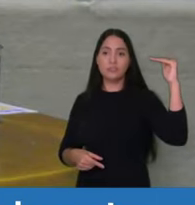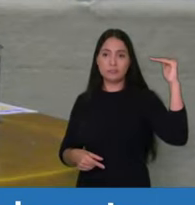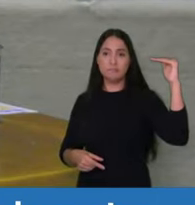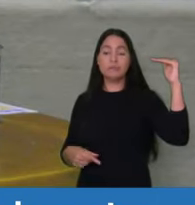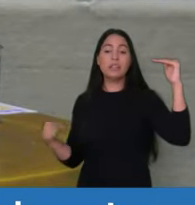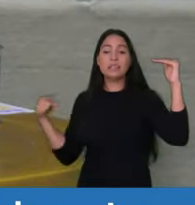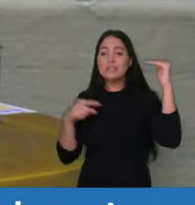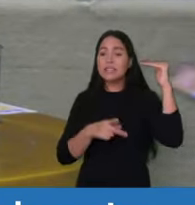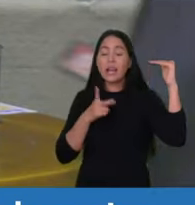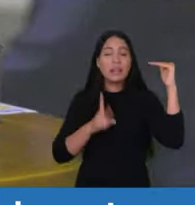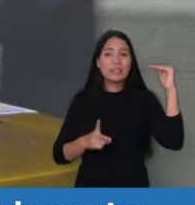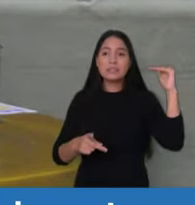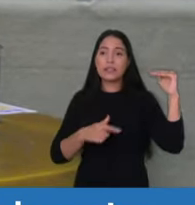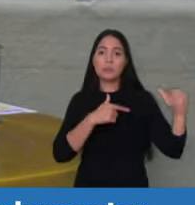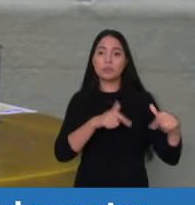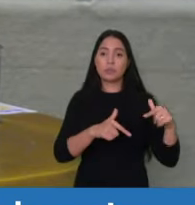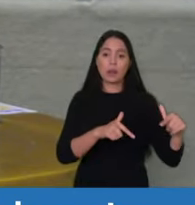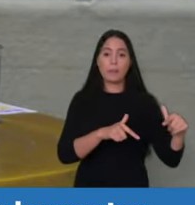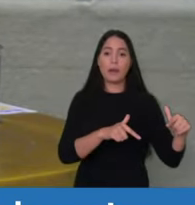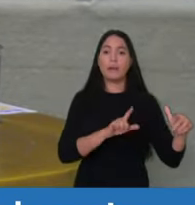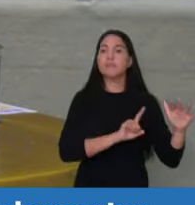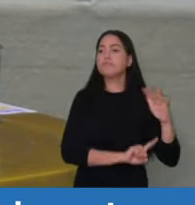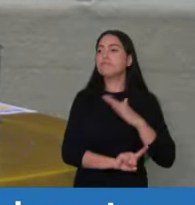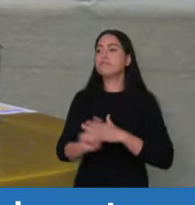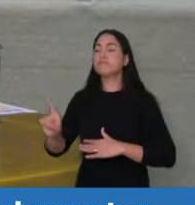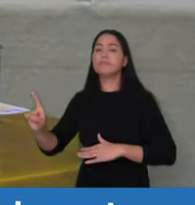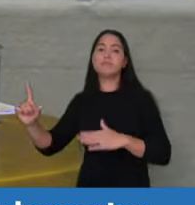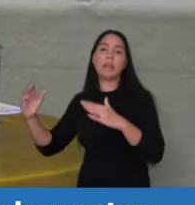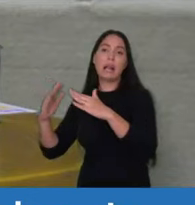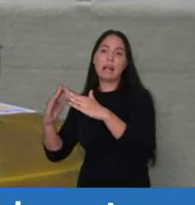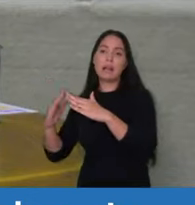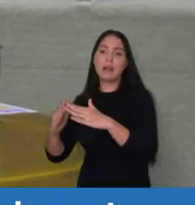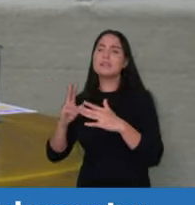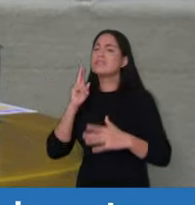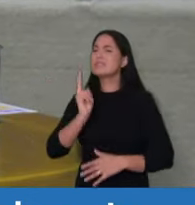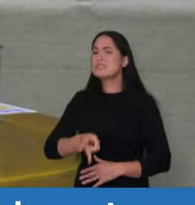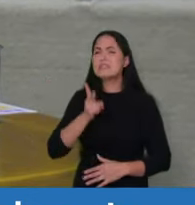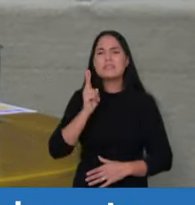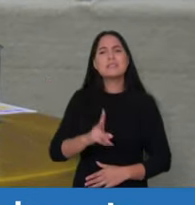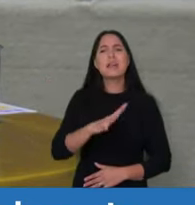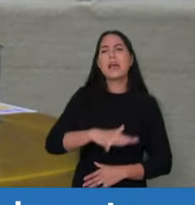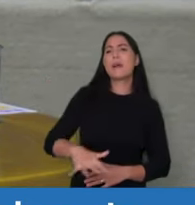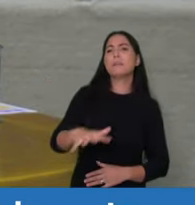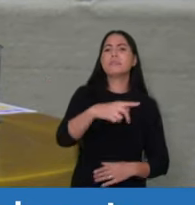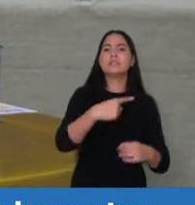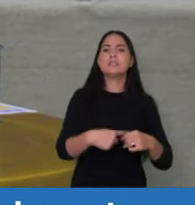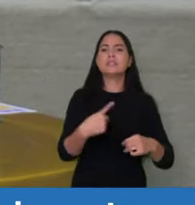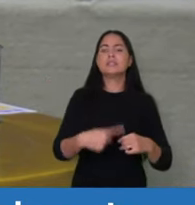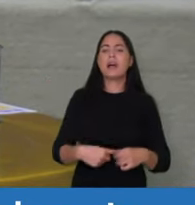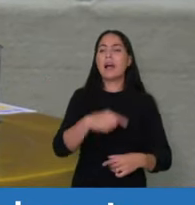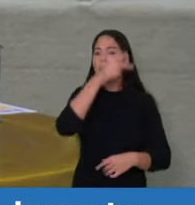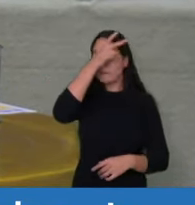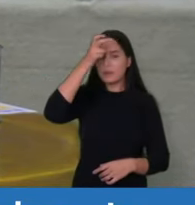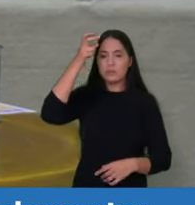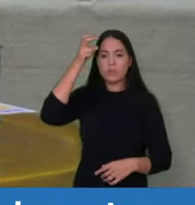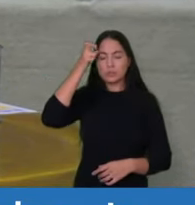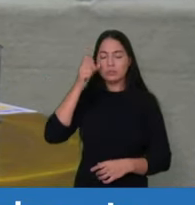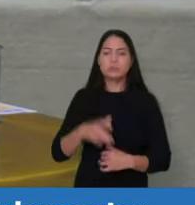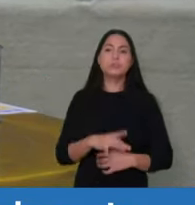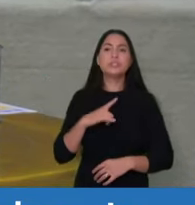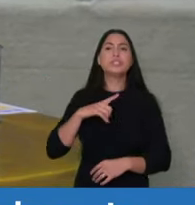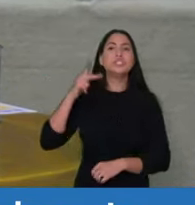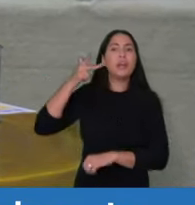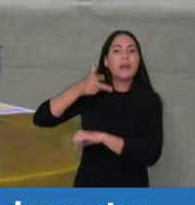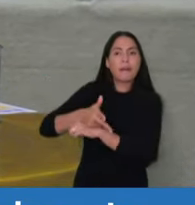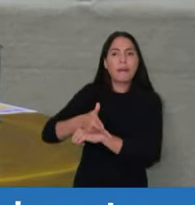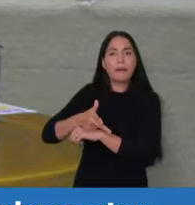casa, circulava pelo centro da cidade, estava do lado da prefeitura, embaixo de câmeras,